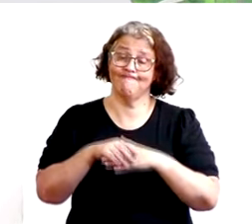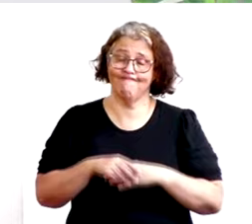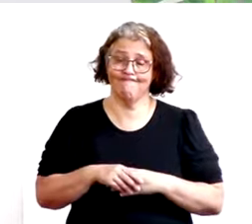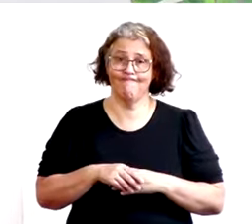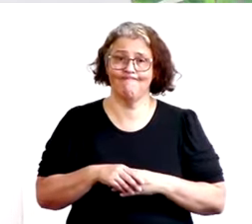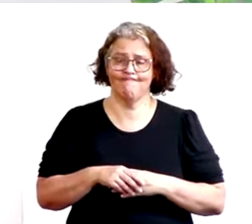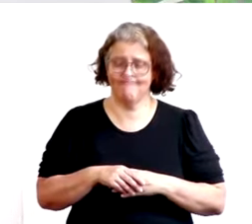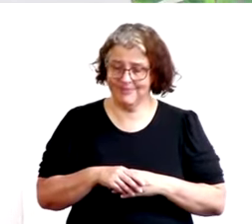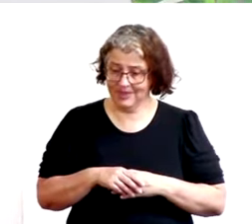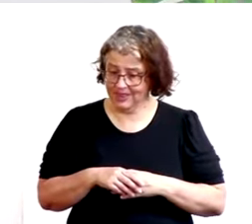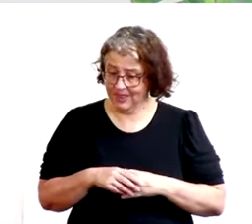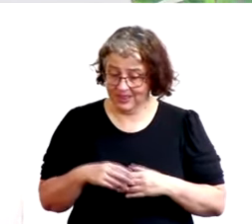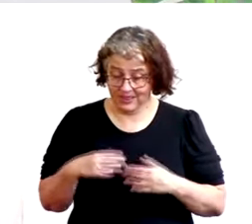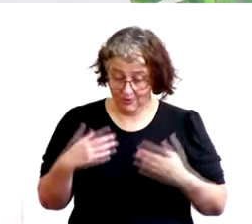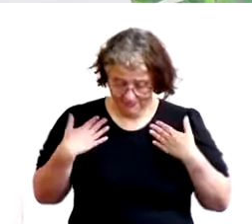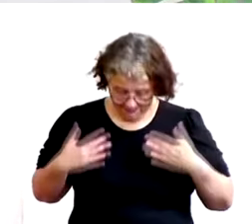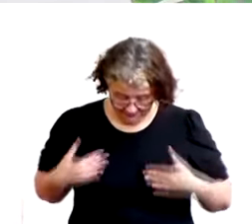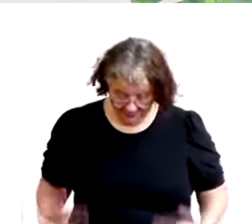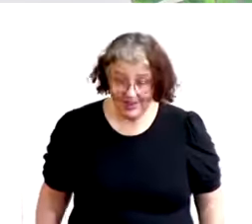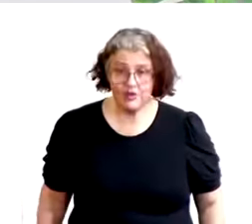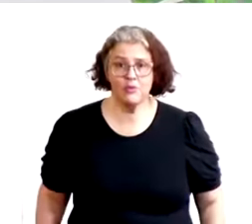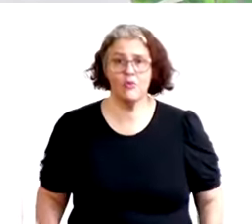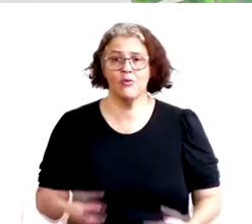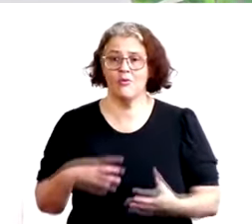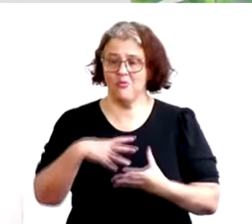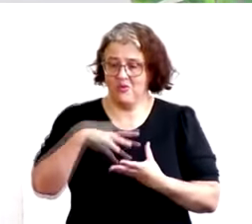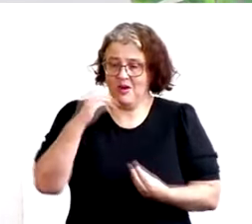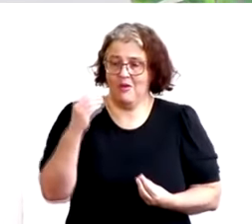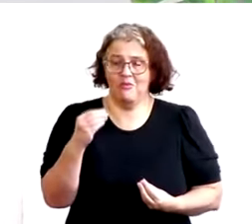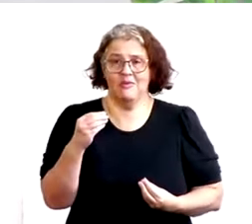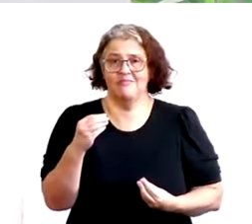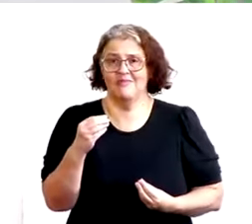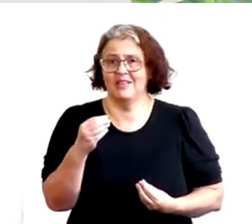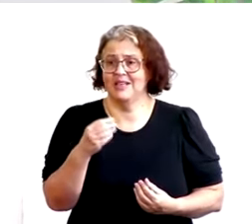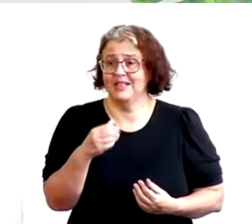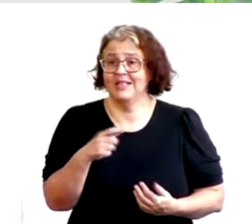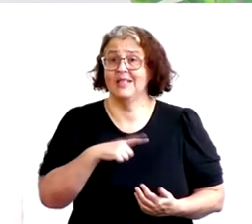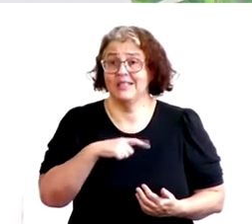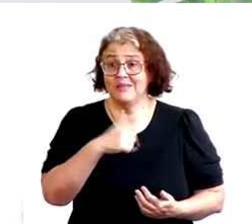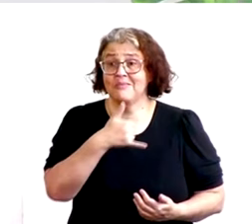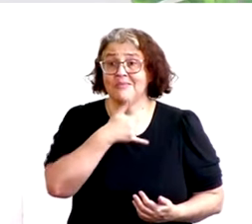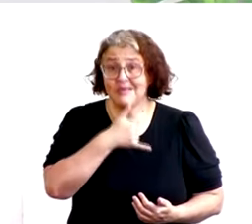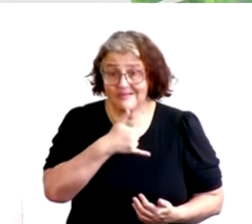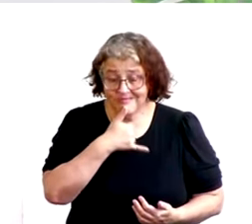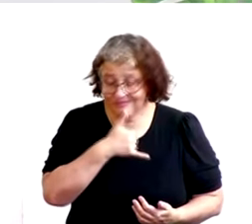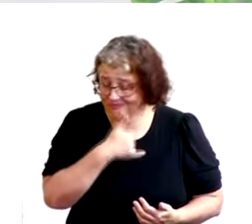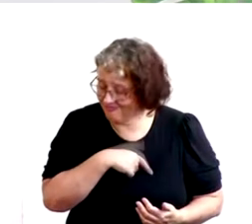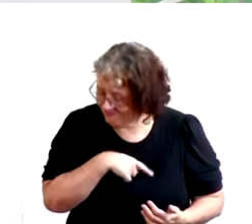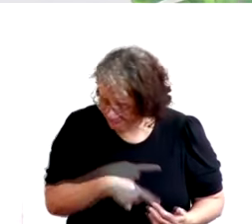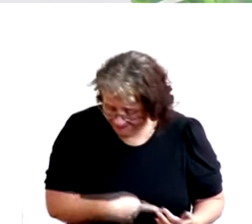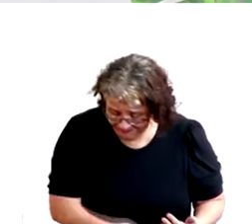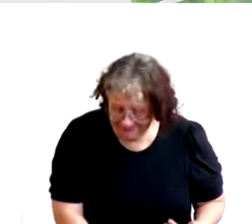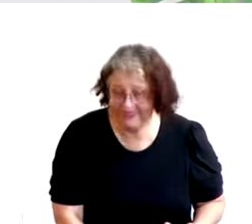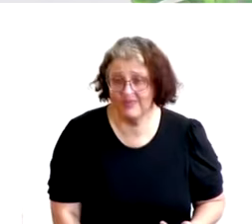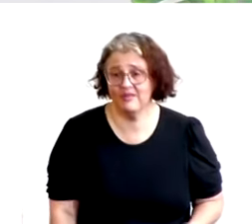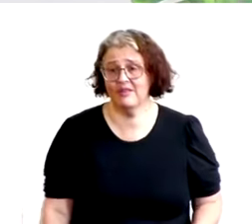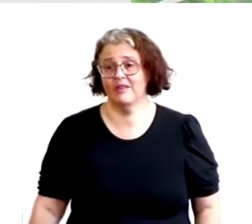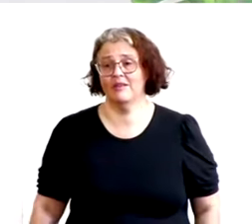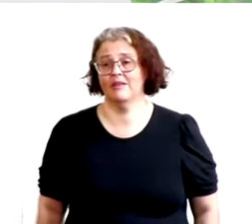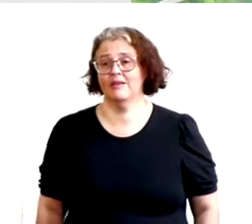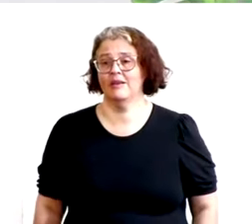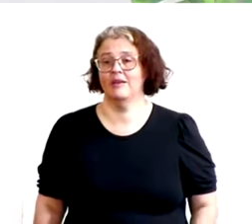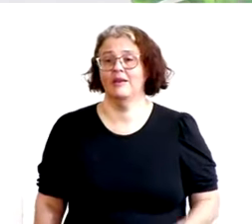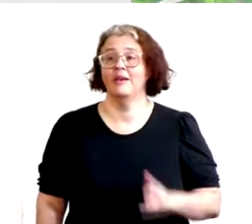por uma tristeza que não queria abandonar ele escreve o livro depressão espiritual para falar